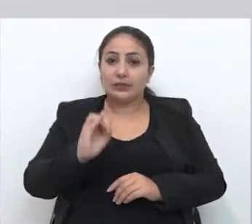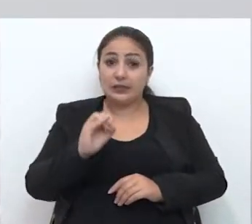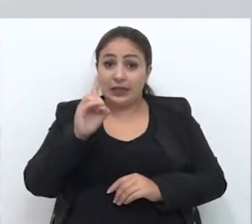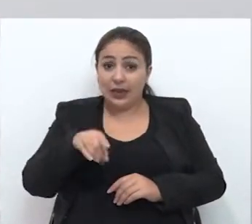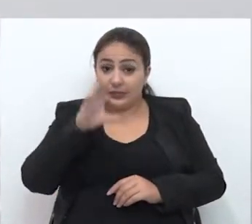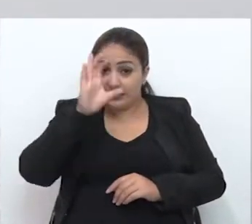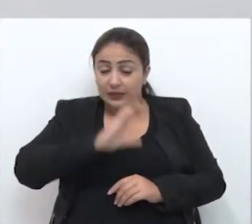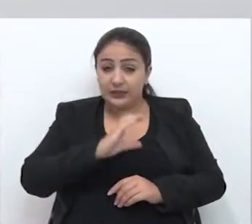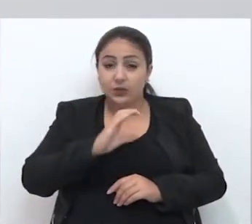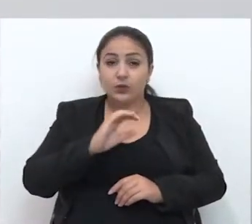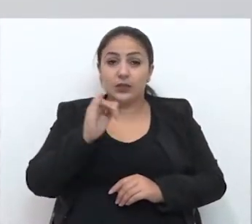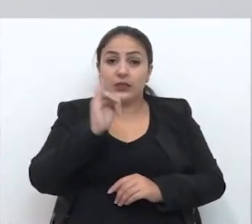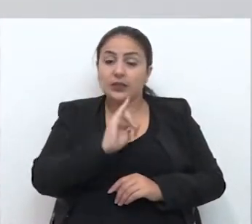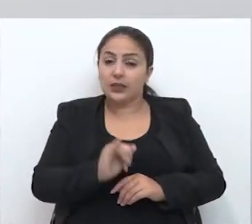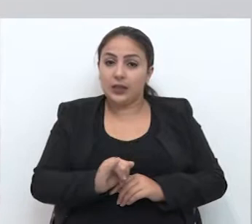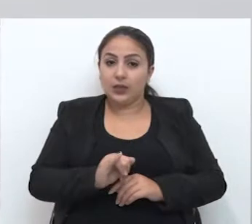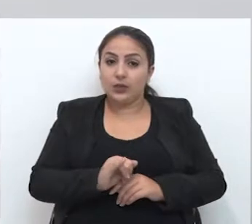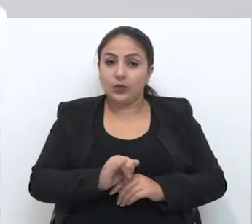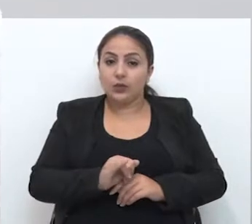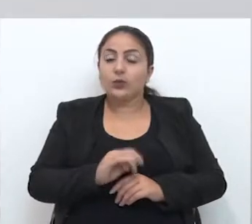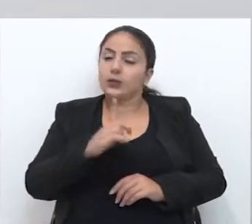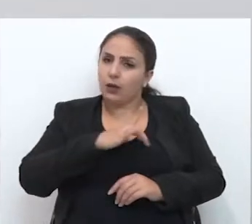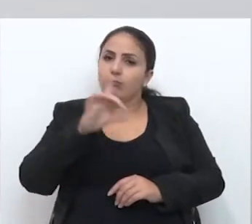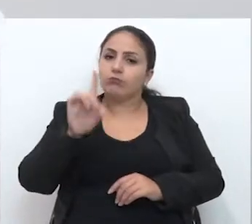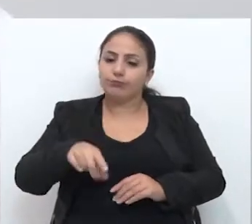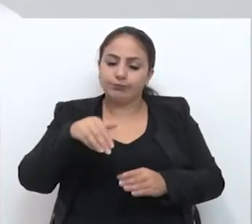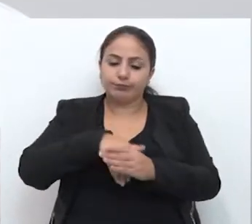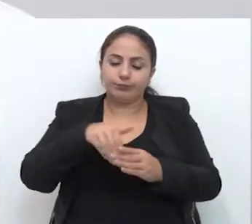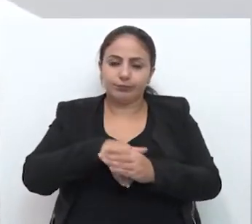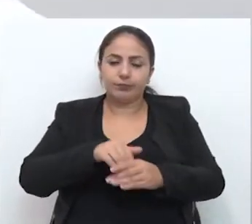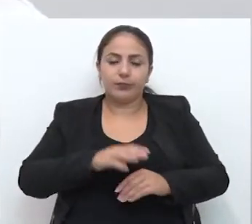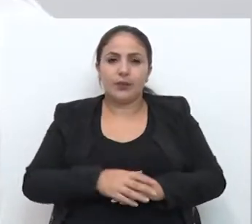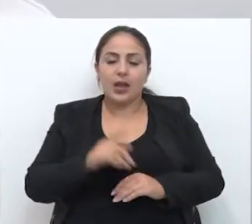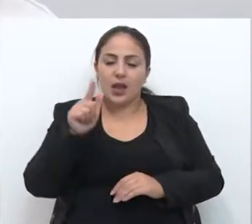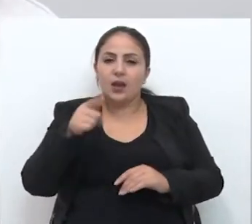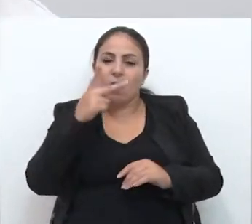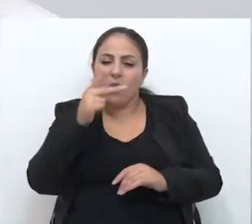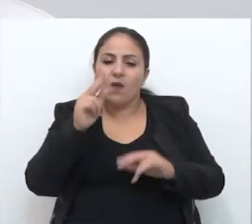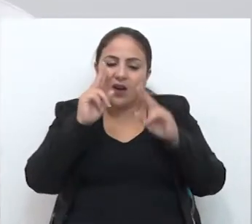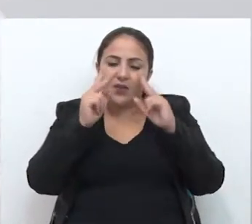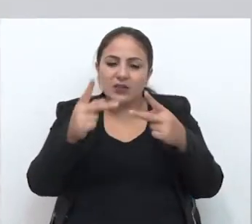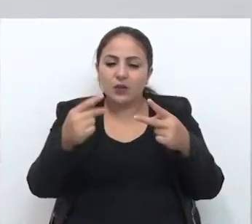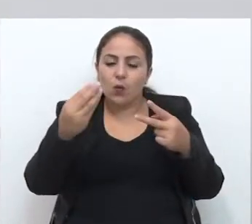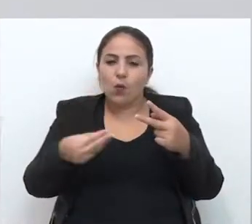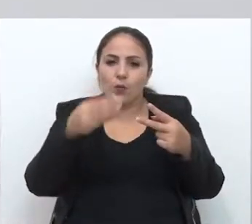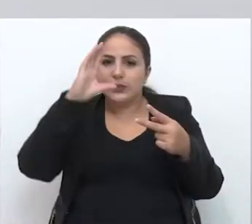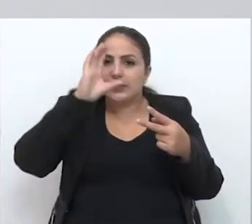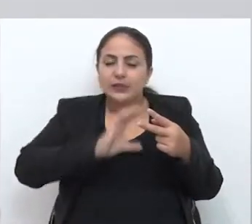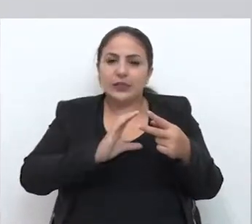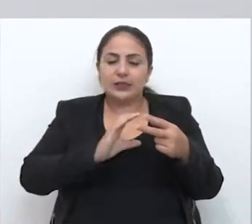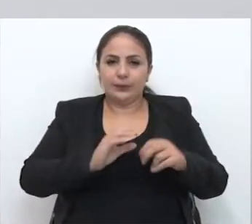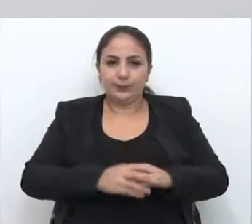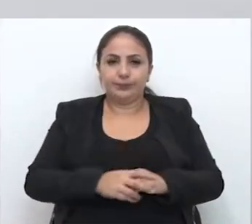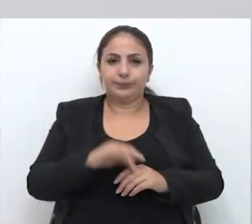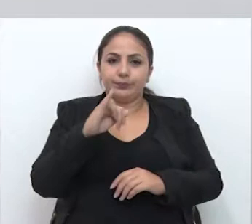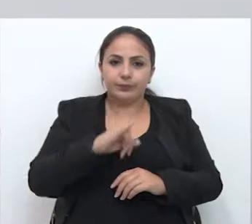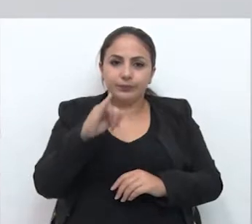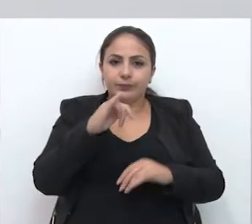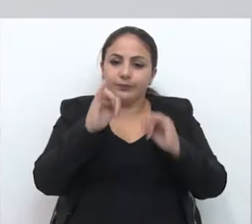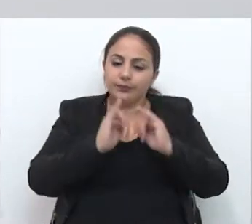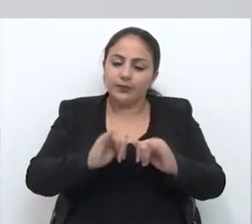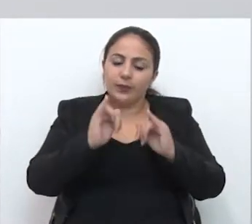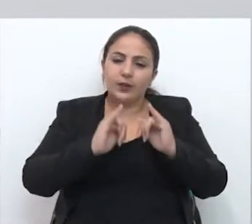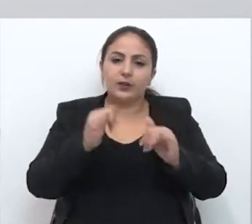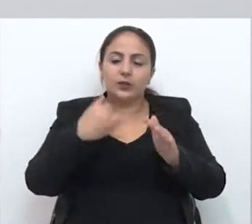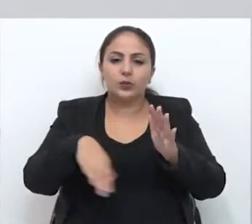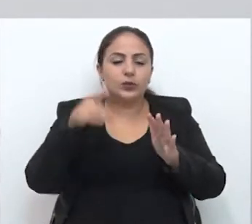italiano, mesmo, né, o estrangeiro, né, considerado cidadão italiano, reconhecido como cidadão italiano. É muito importante que isso